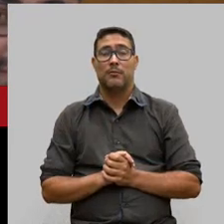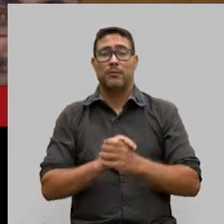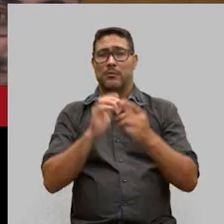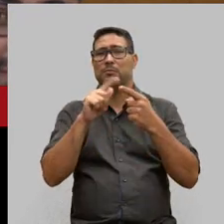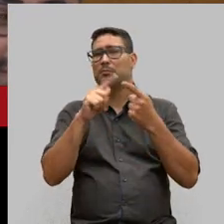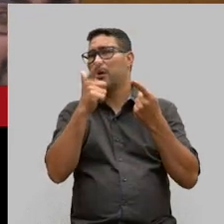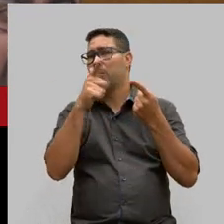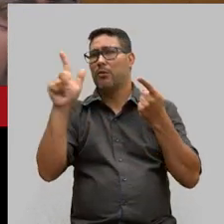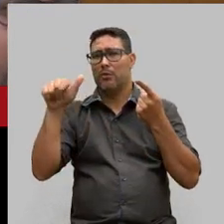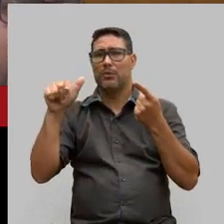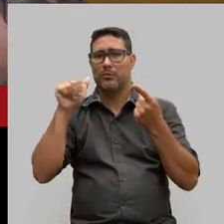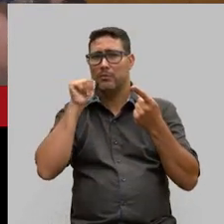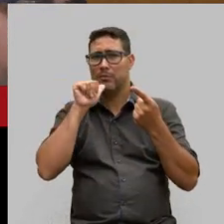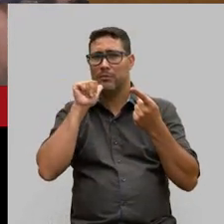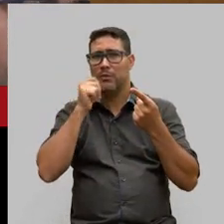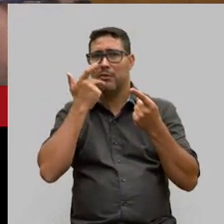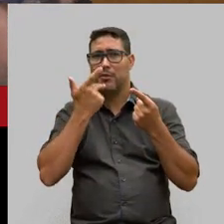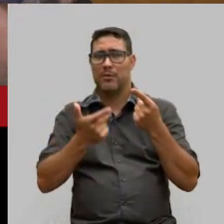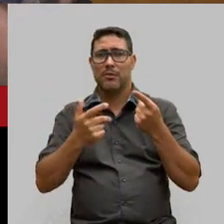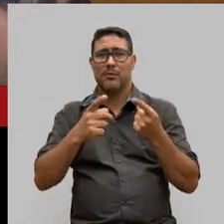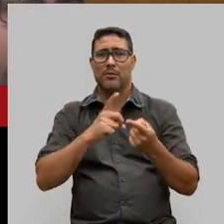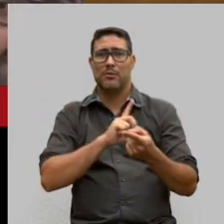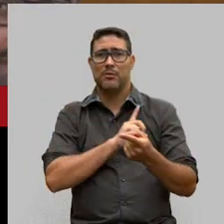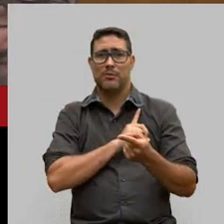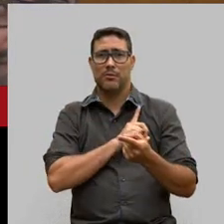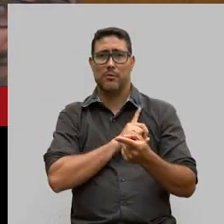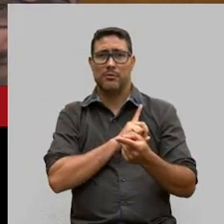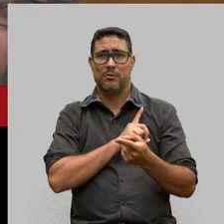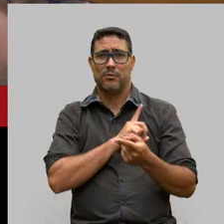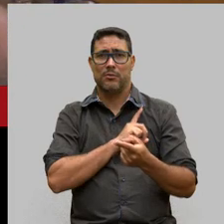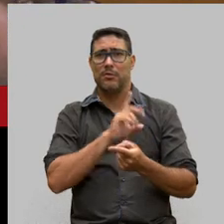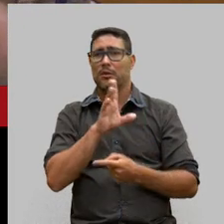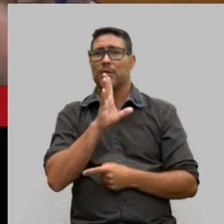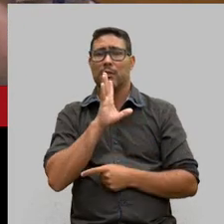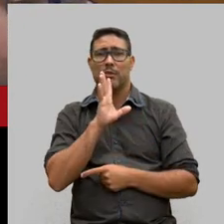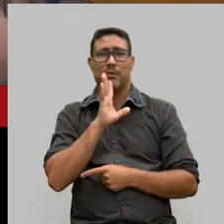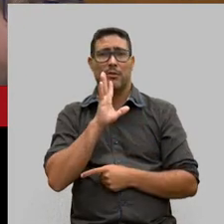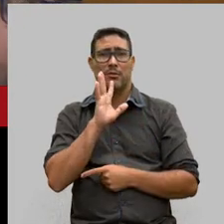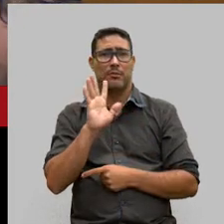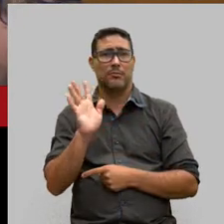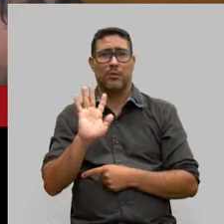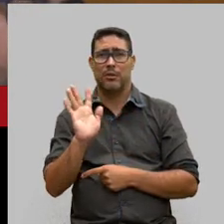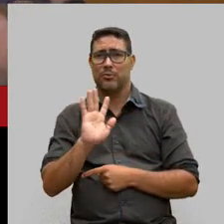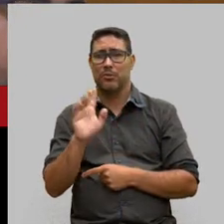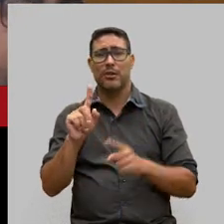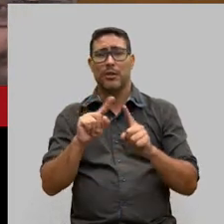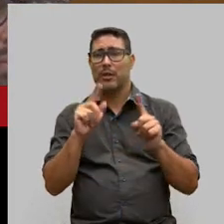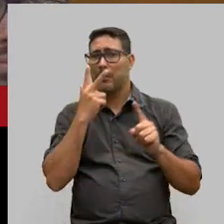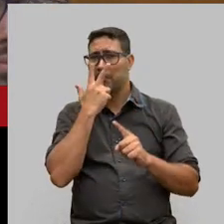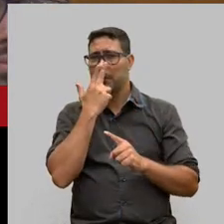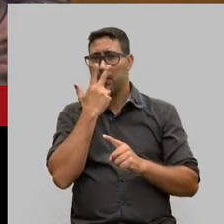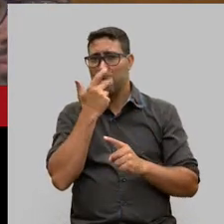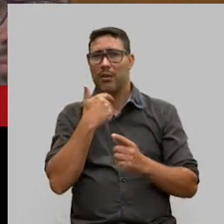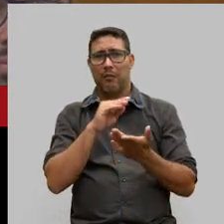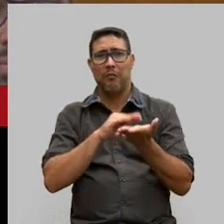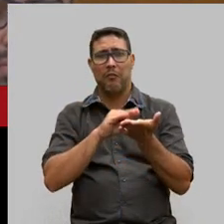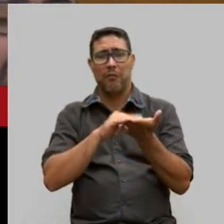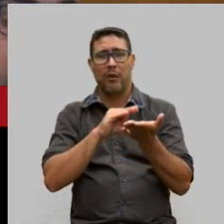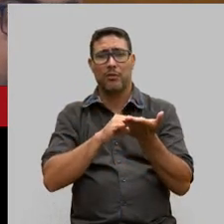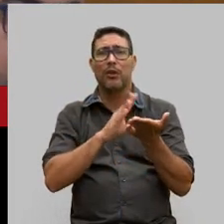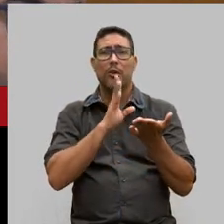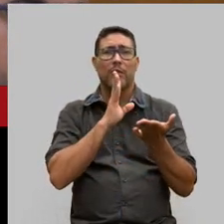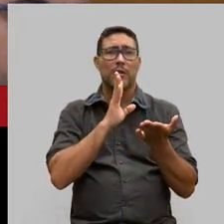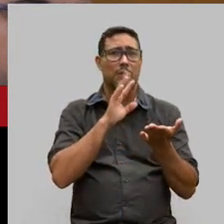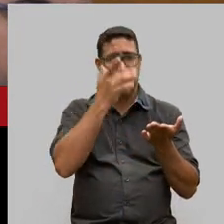colega sobre Divinópolis porque não conheço Divinópolis com isso acho que falta conhecimento as